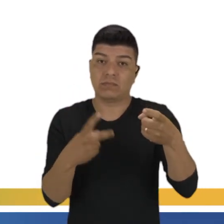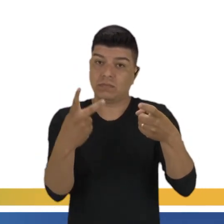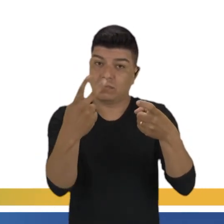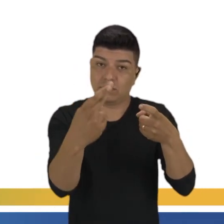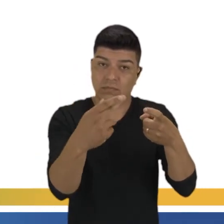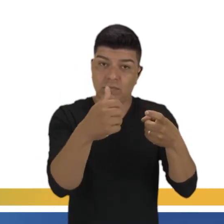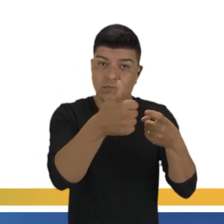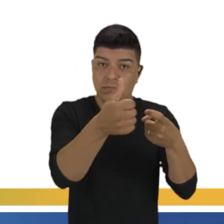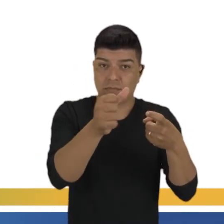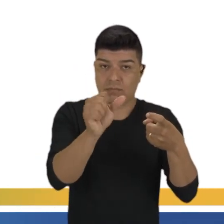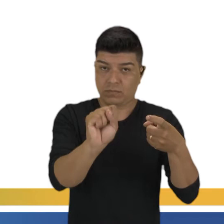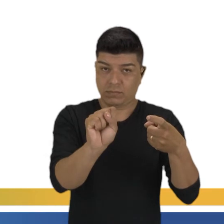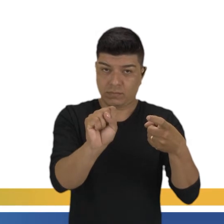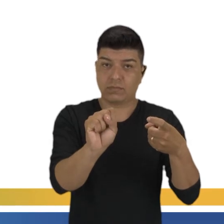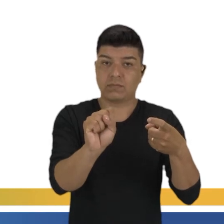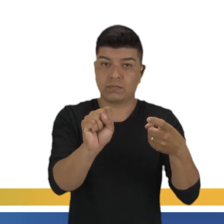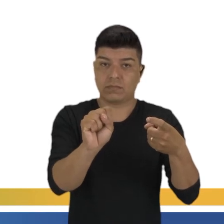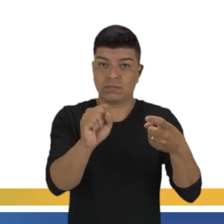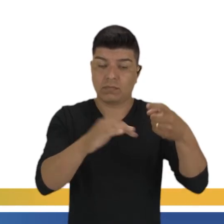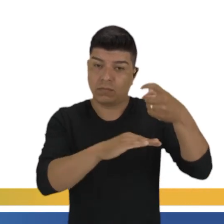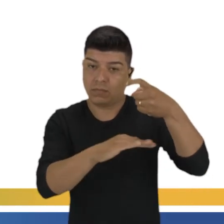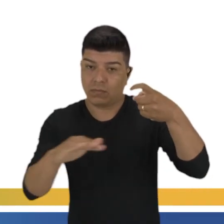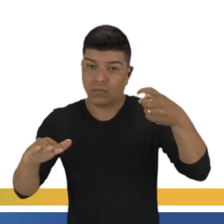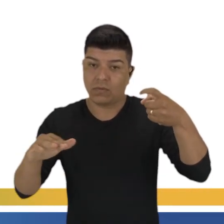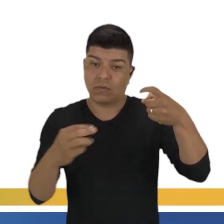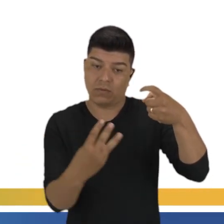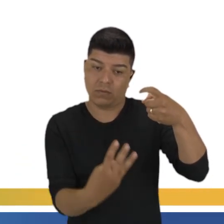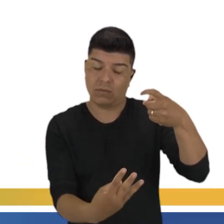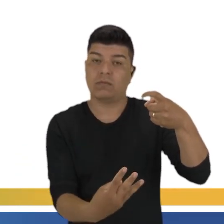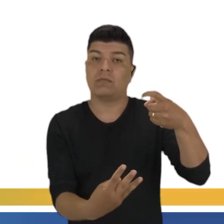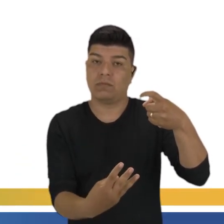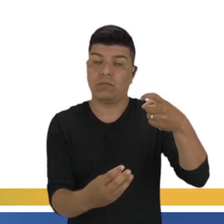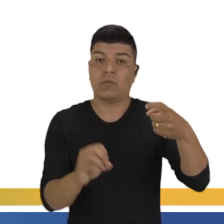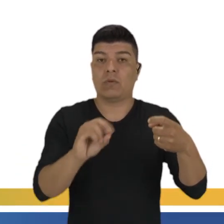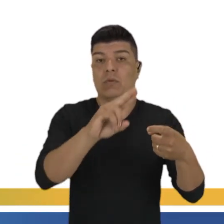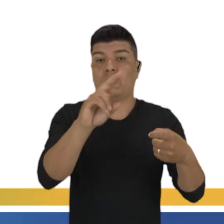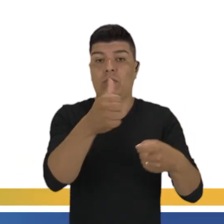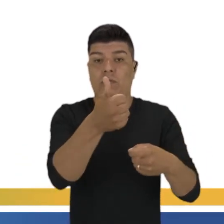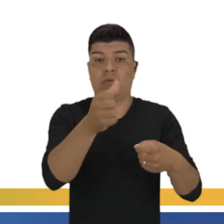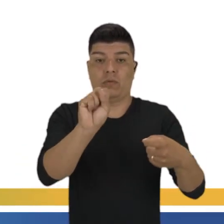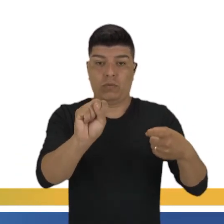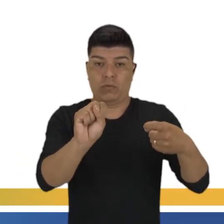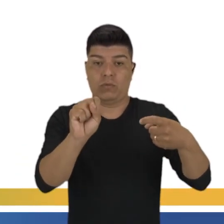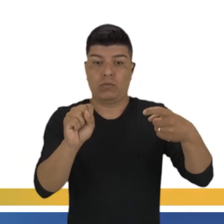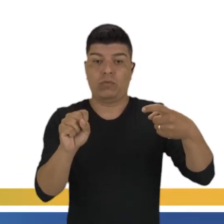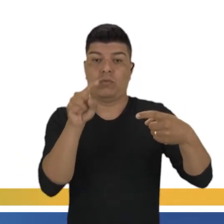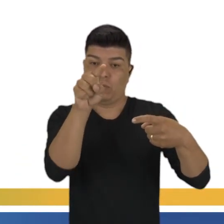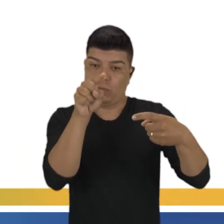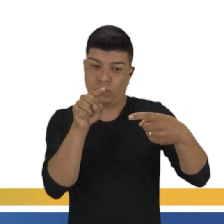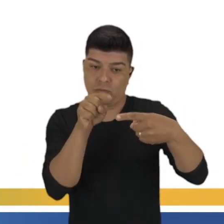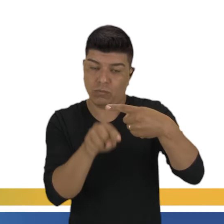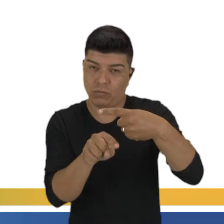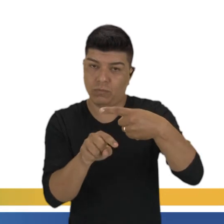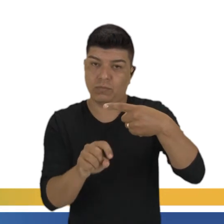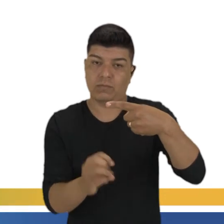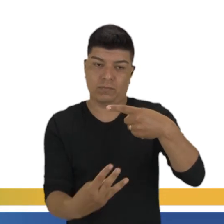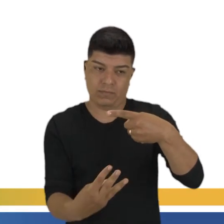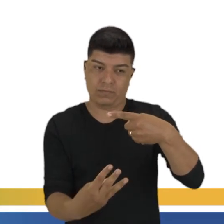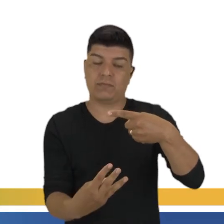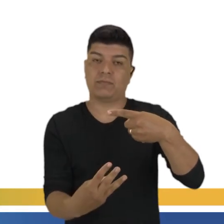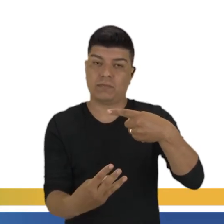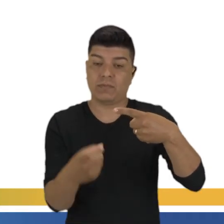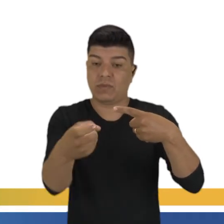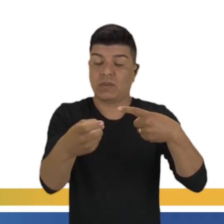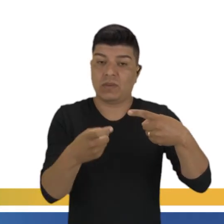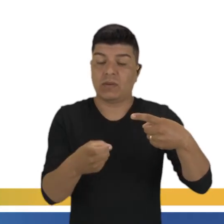a 18 sobre 3, ou 18 dividido para 3, e aí nós temos a seguinte resposta, x